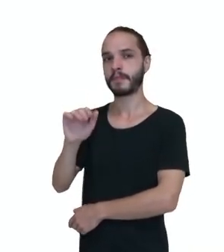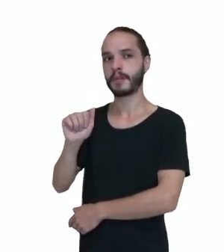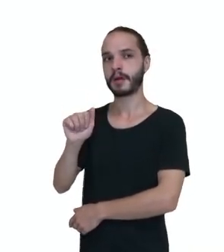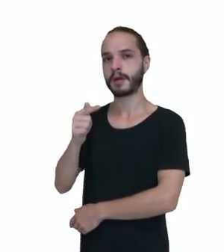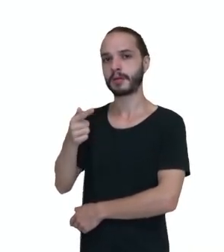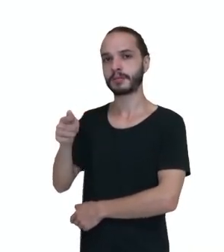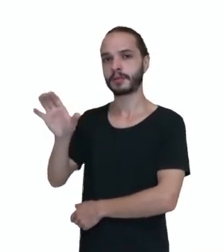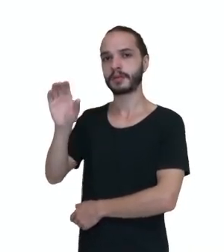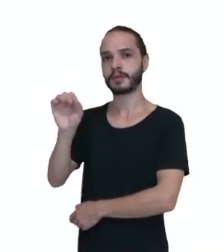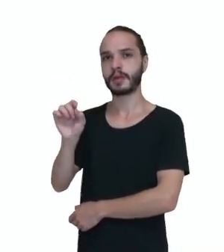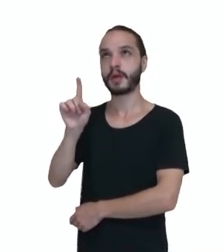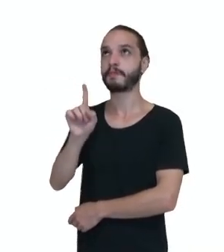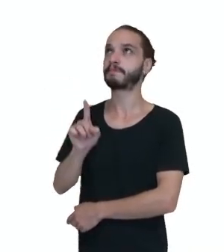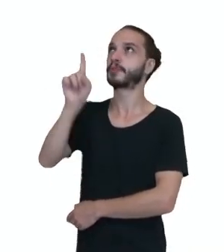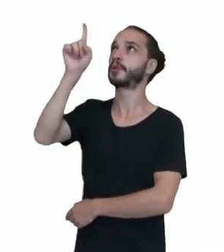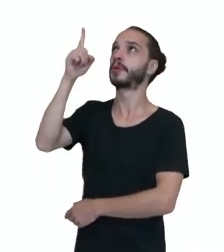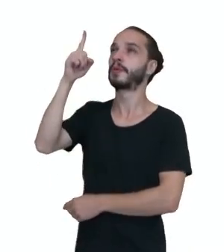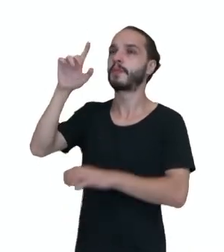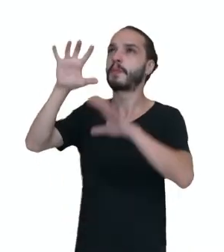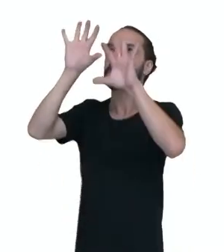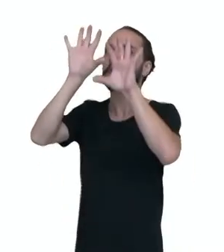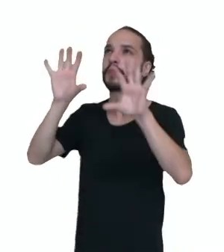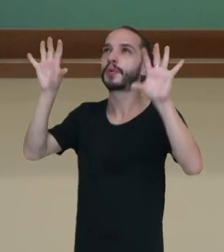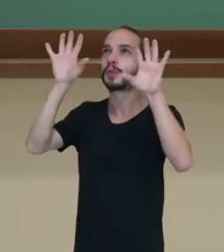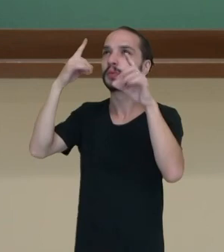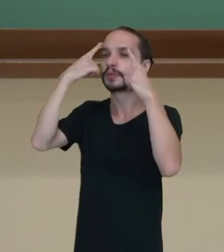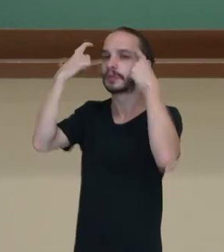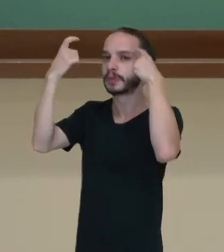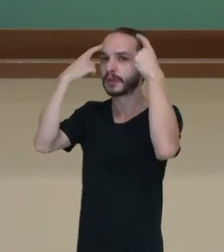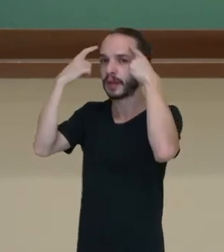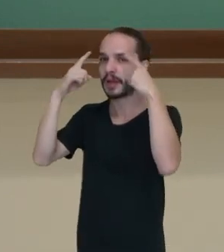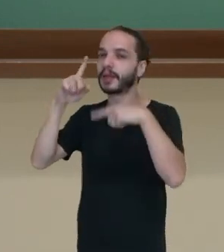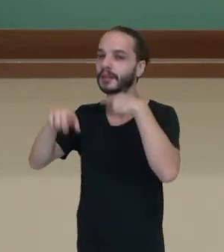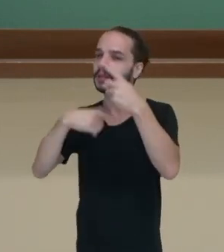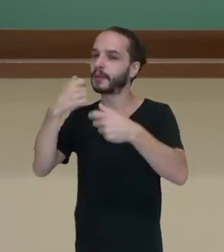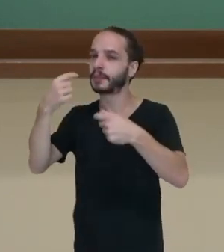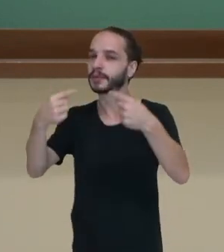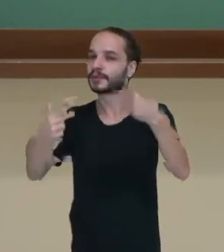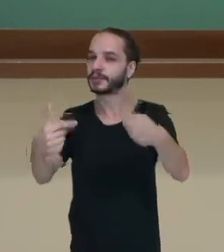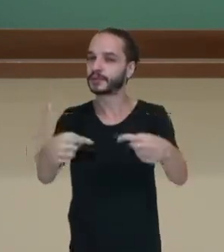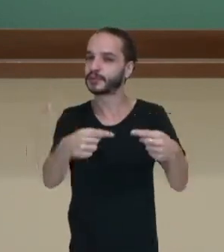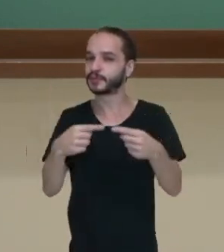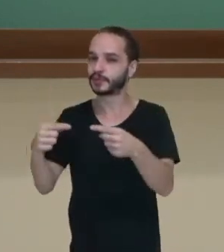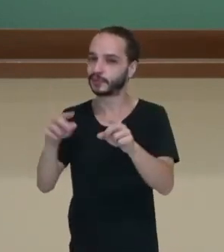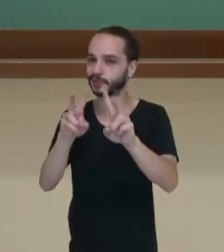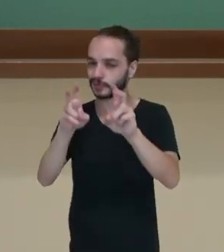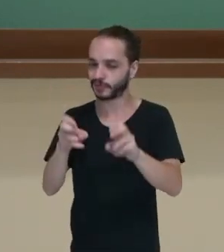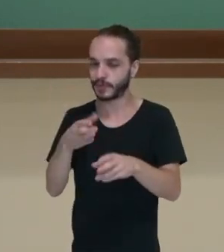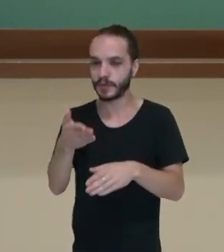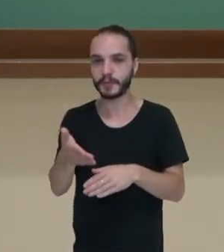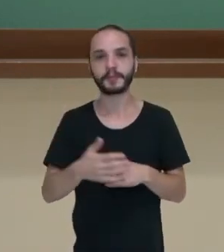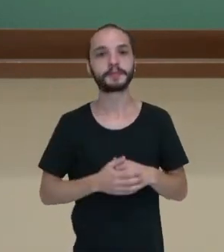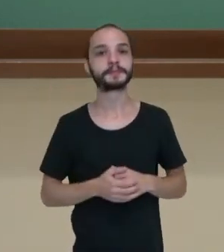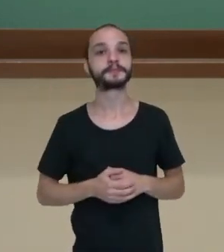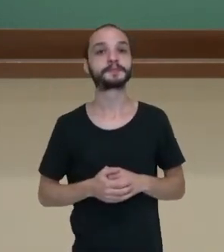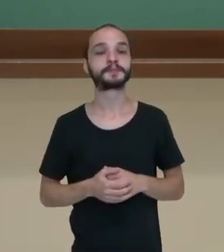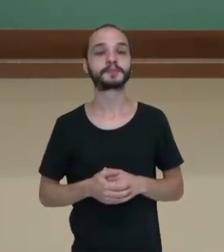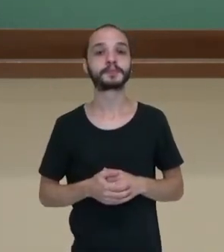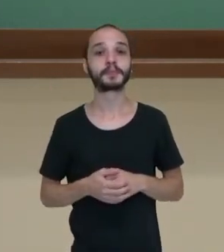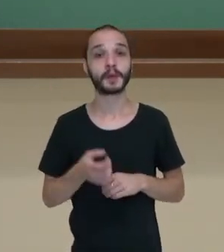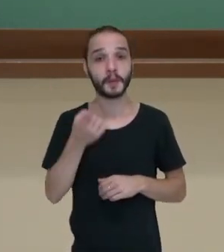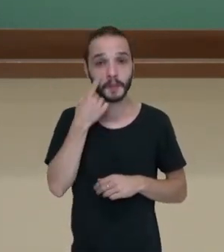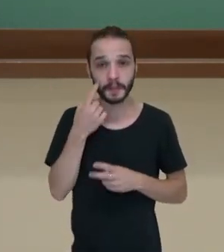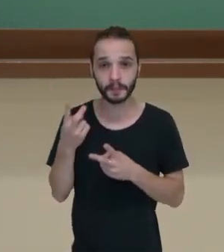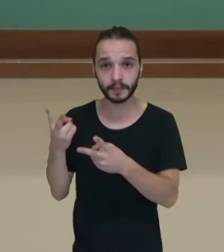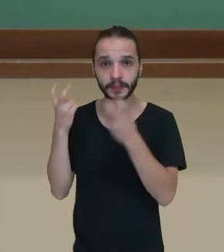para o mundo das ideias. Daqui a pouco a gente vai discutir um pouco isso, né, nas nossas próximas aulas. Então veja que a